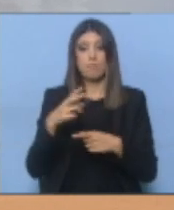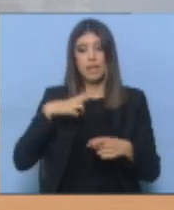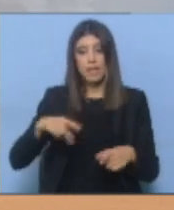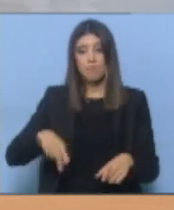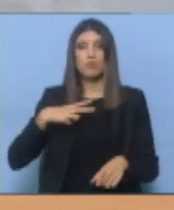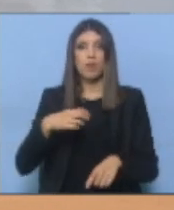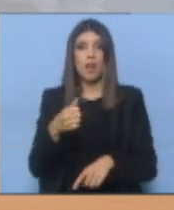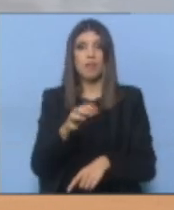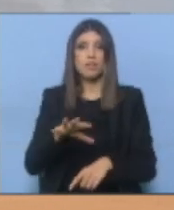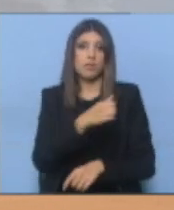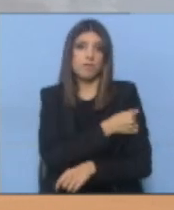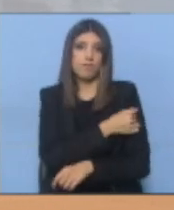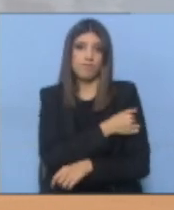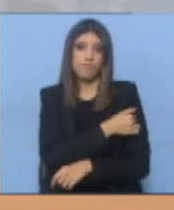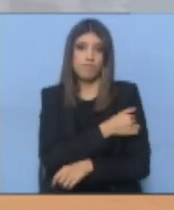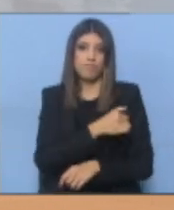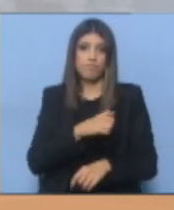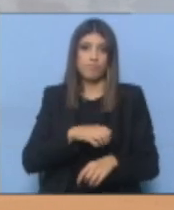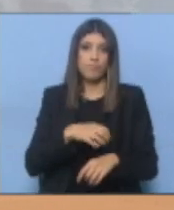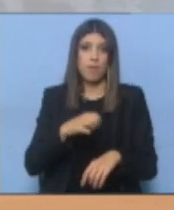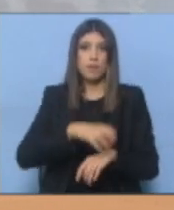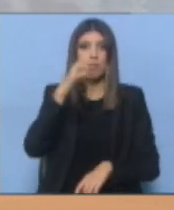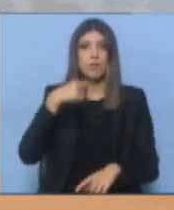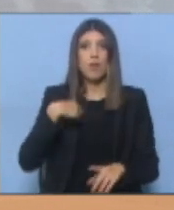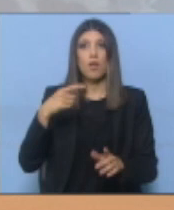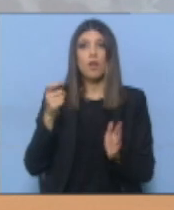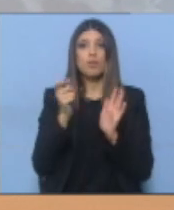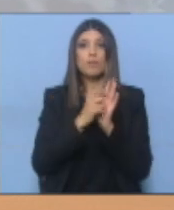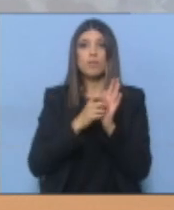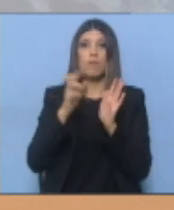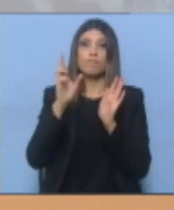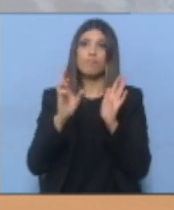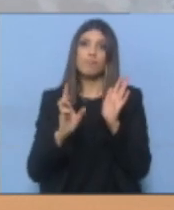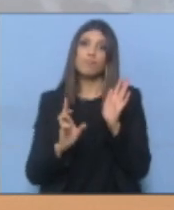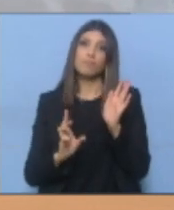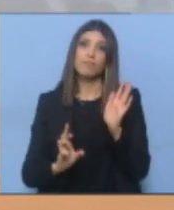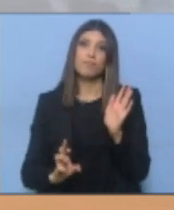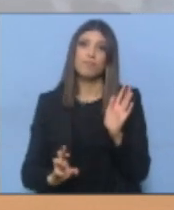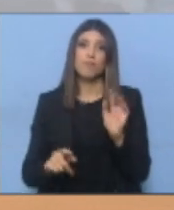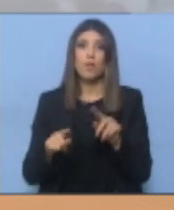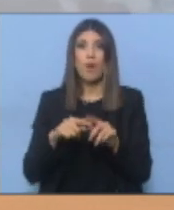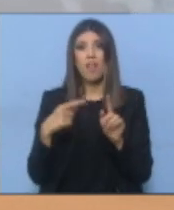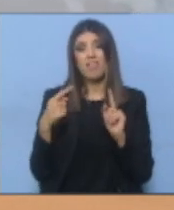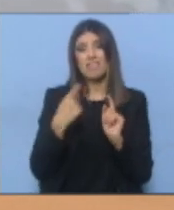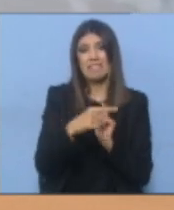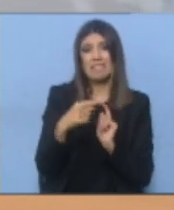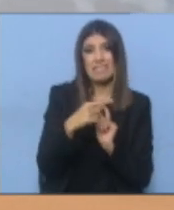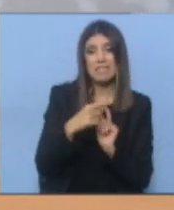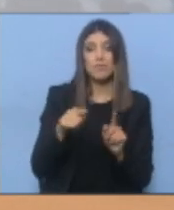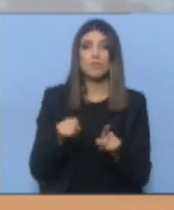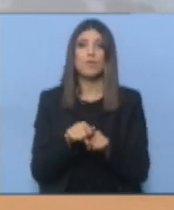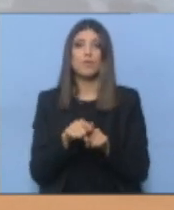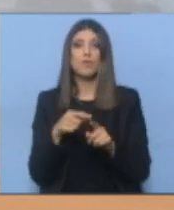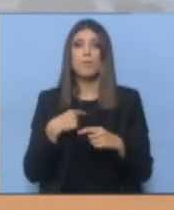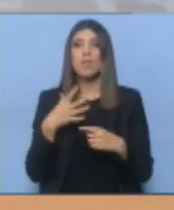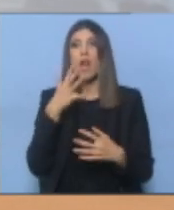habitação, tem uma pontuação muito inferior aos outros países, portanto aí é onde nós somos um mau aluno. O que se nota e o que